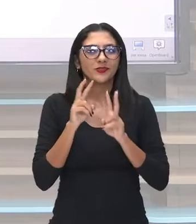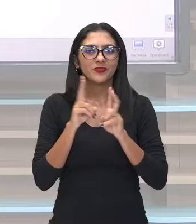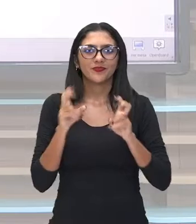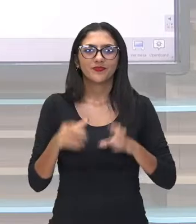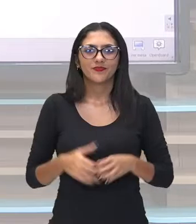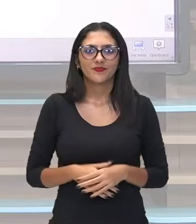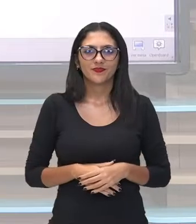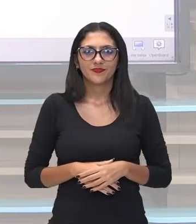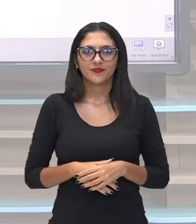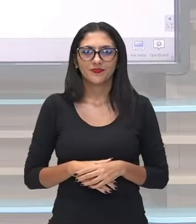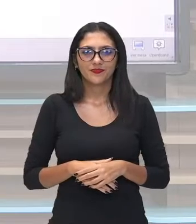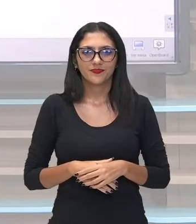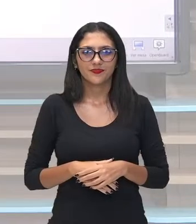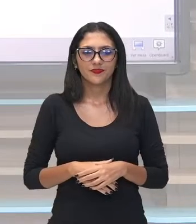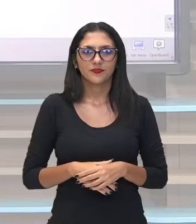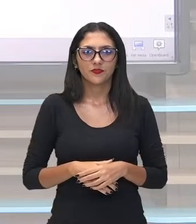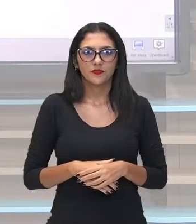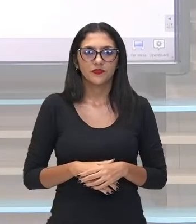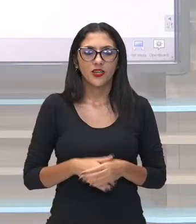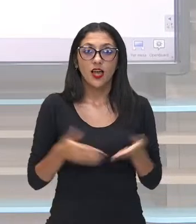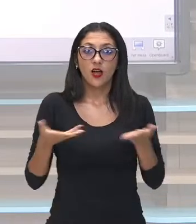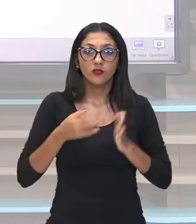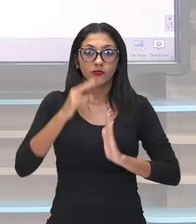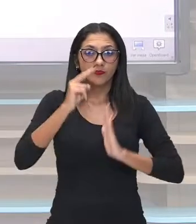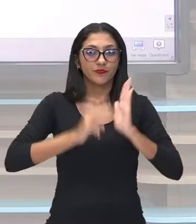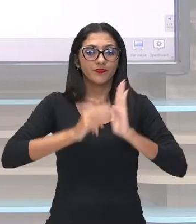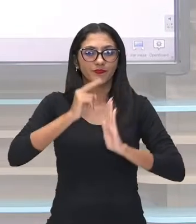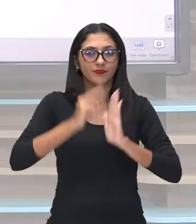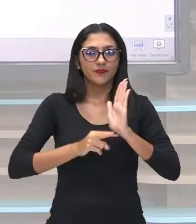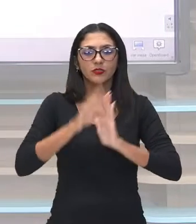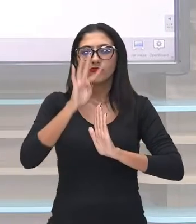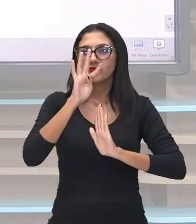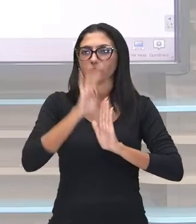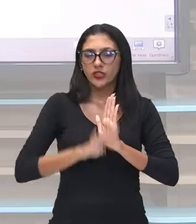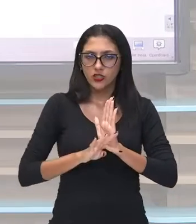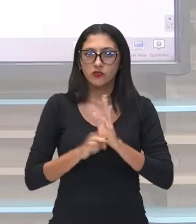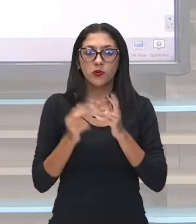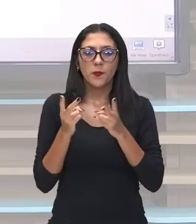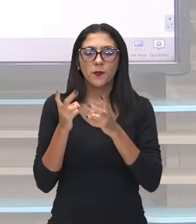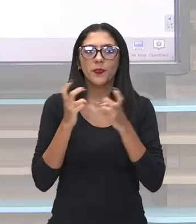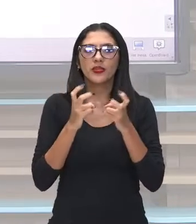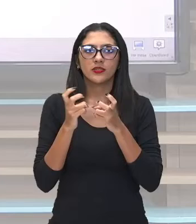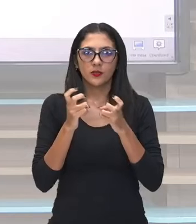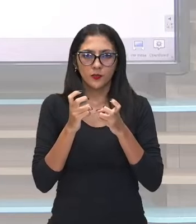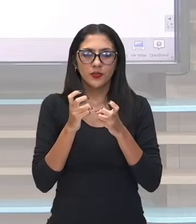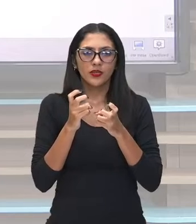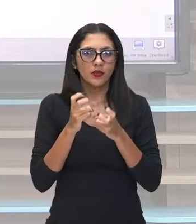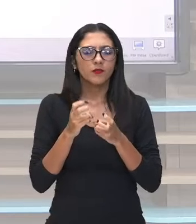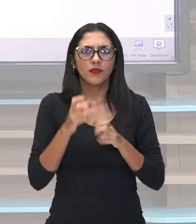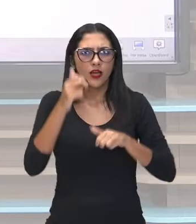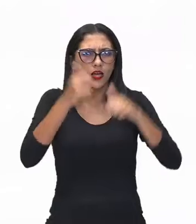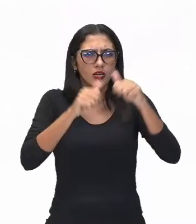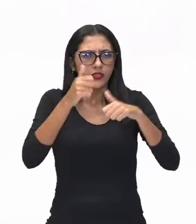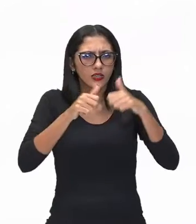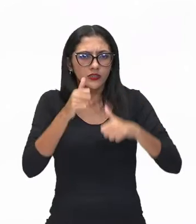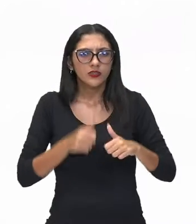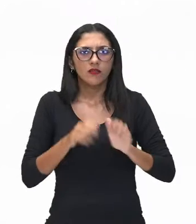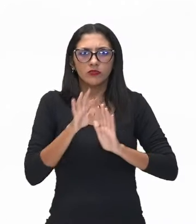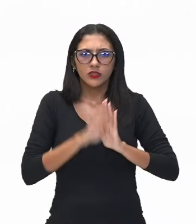inferências. Então, vamos ler um texto e você vai verificar tudo que eu já falei até agora dentro desse